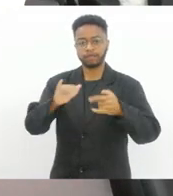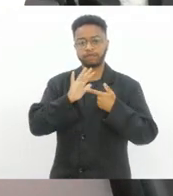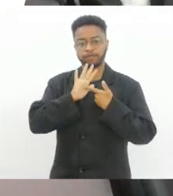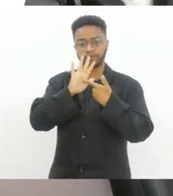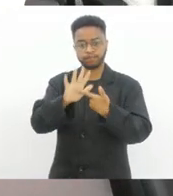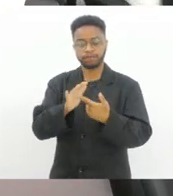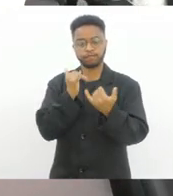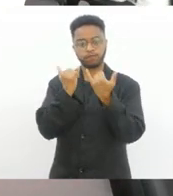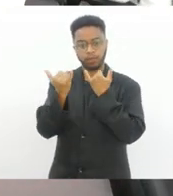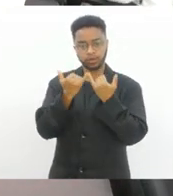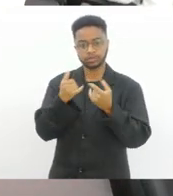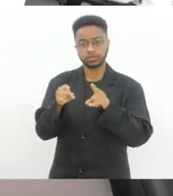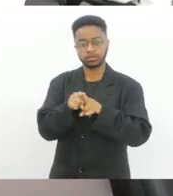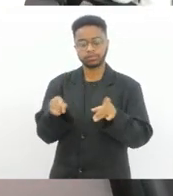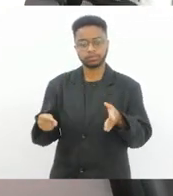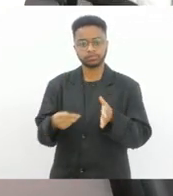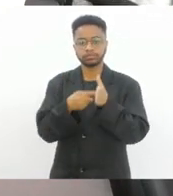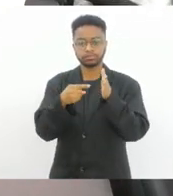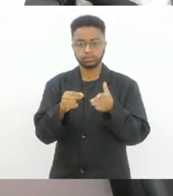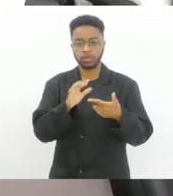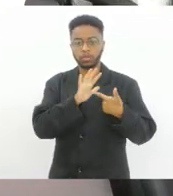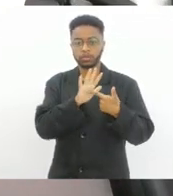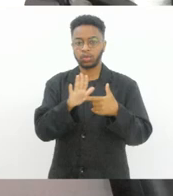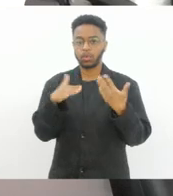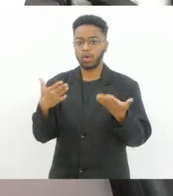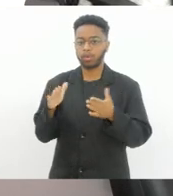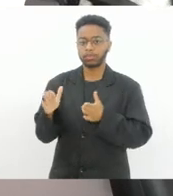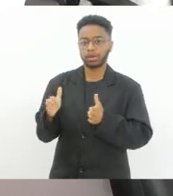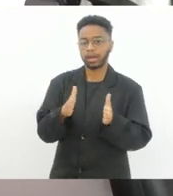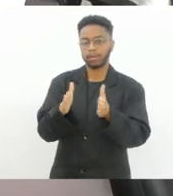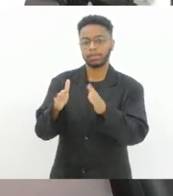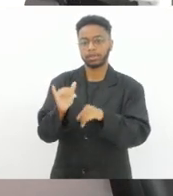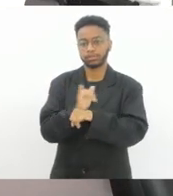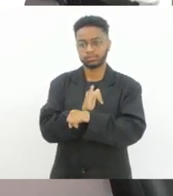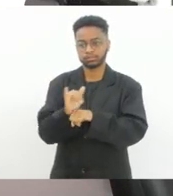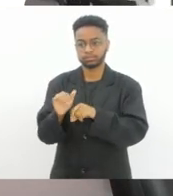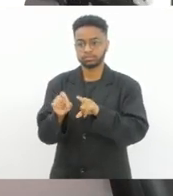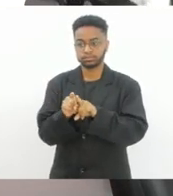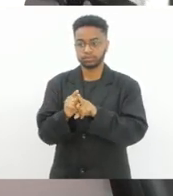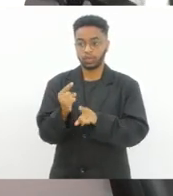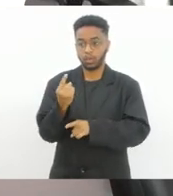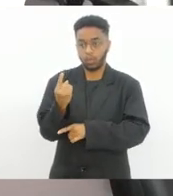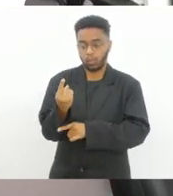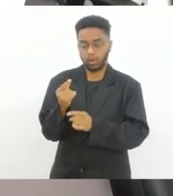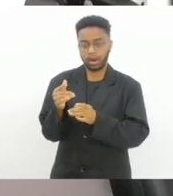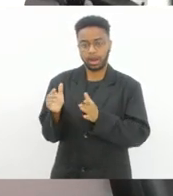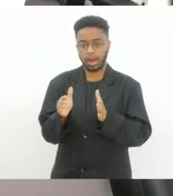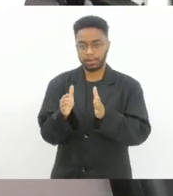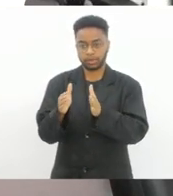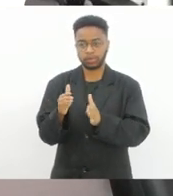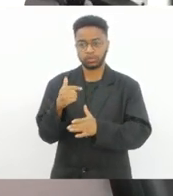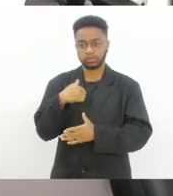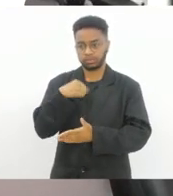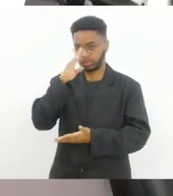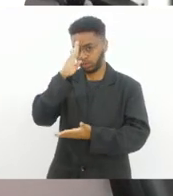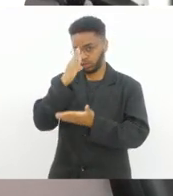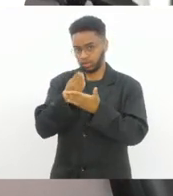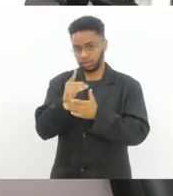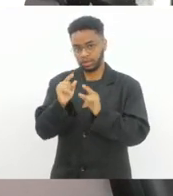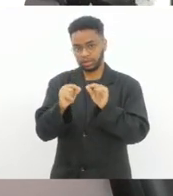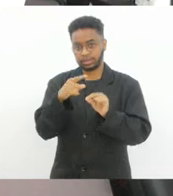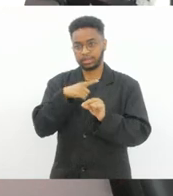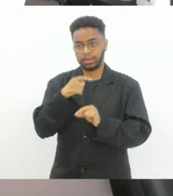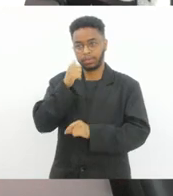dados, denunciar, apontar caminhos, né? E um dos caminhos é ter mulheres